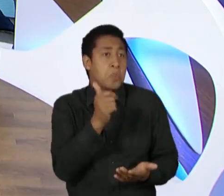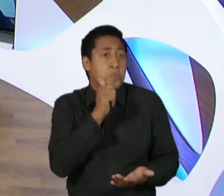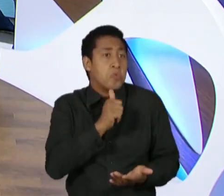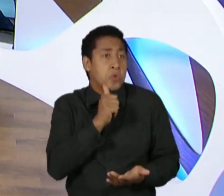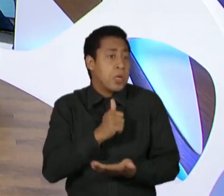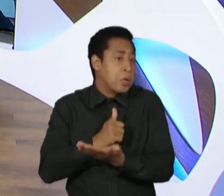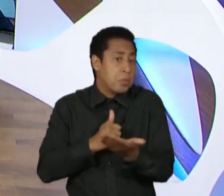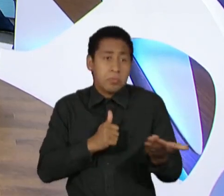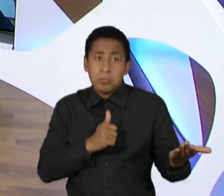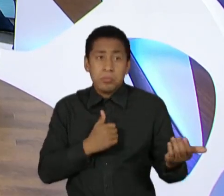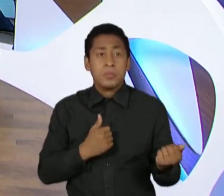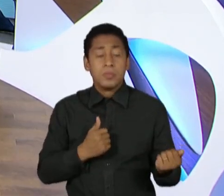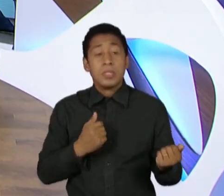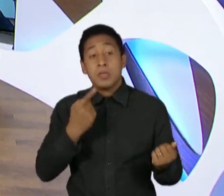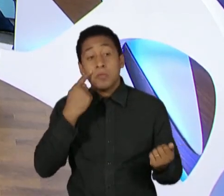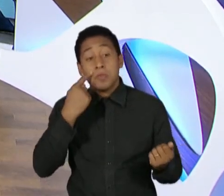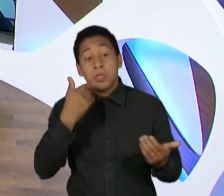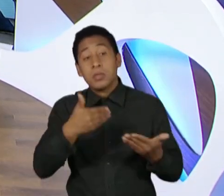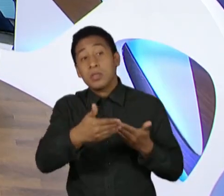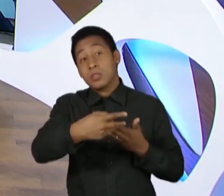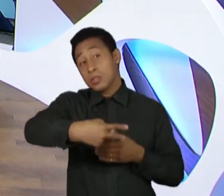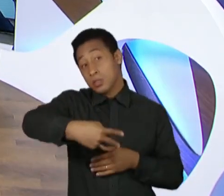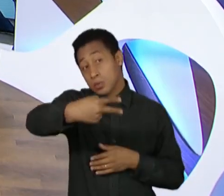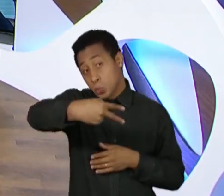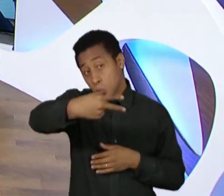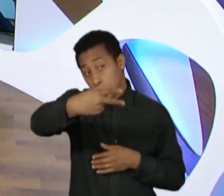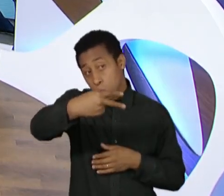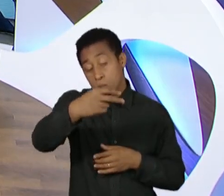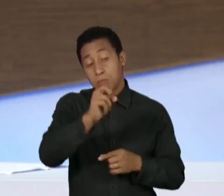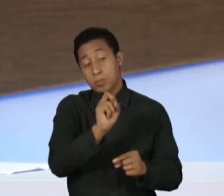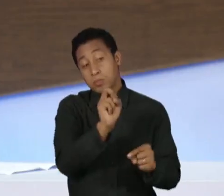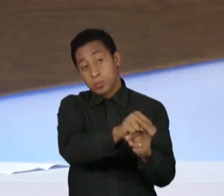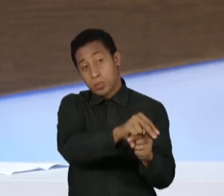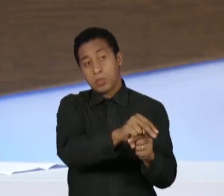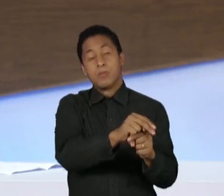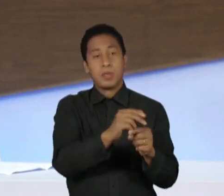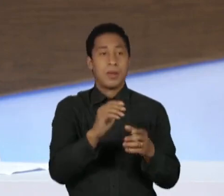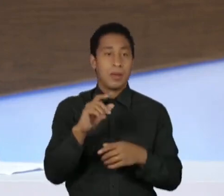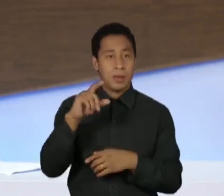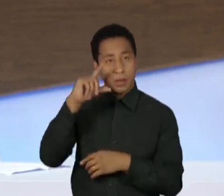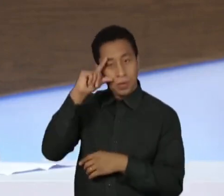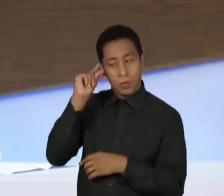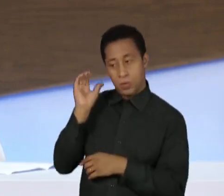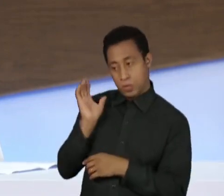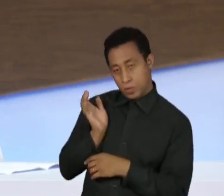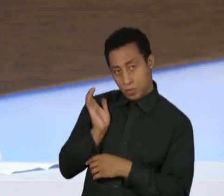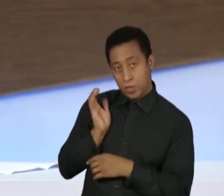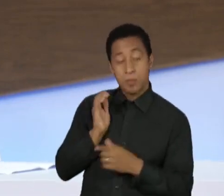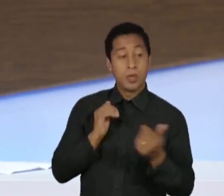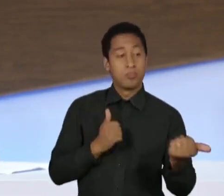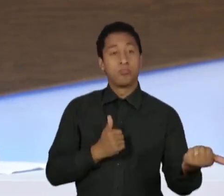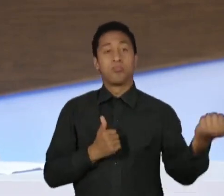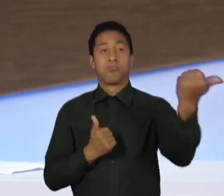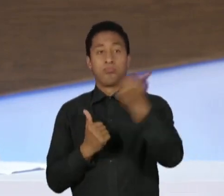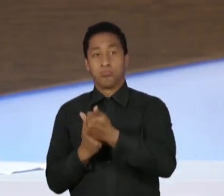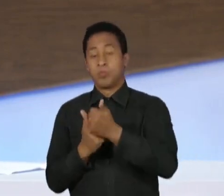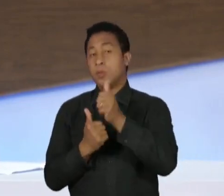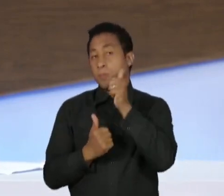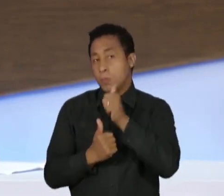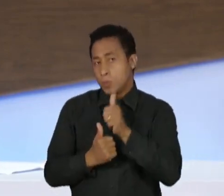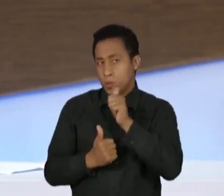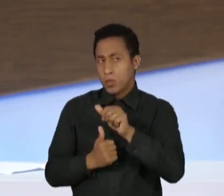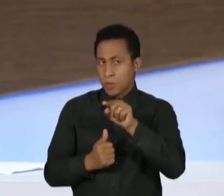ali do Planalto na segunda vaga, que seria ali a troca da atual presidente Rosa Weber. Se o senhor trabalha, então,